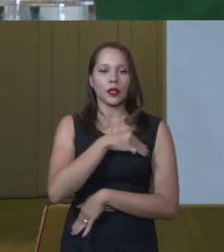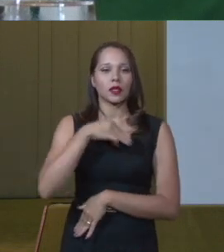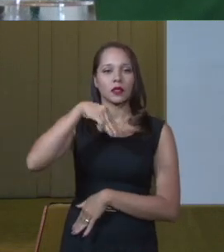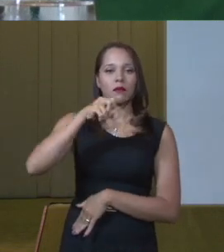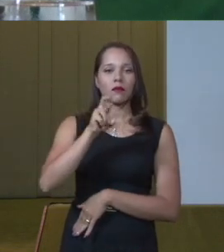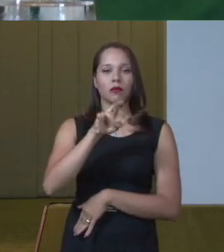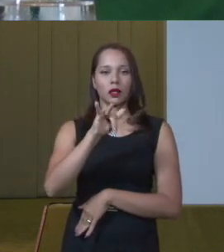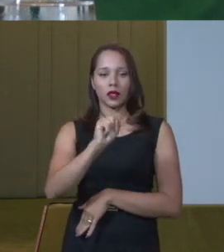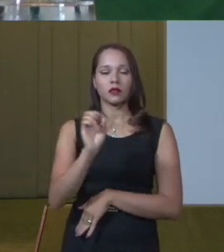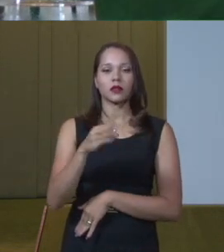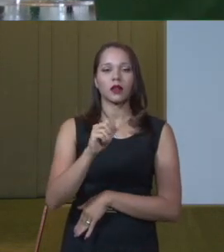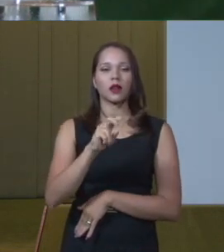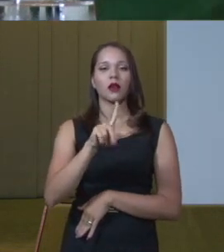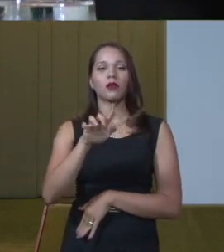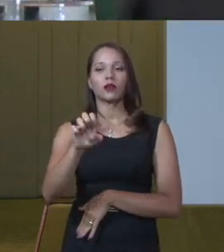Damares Alves.